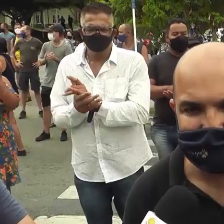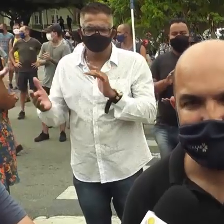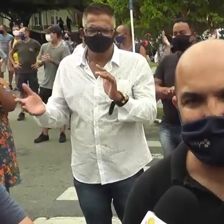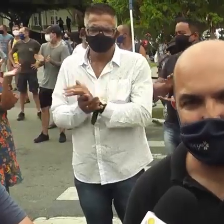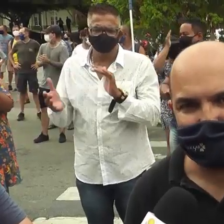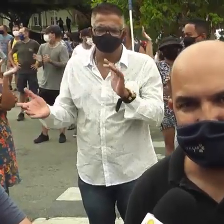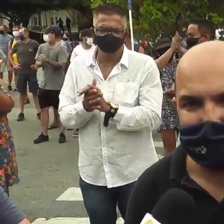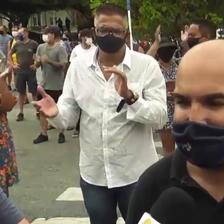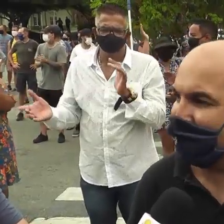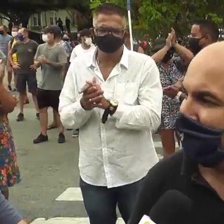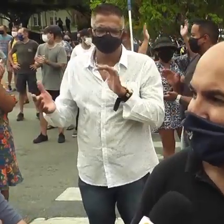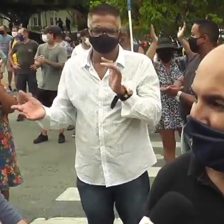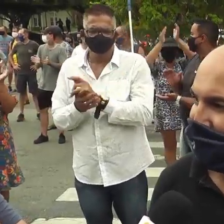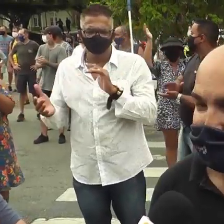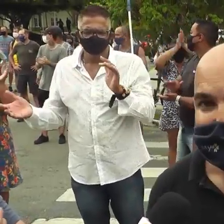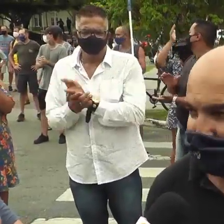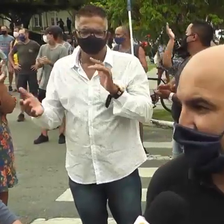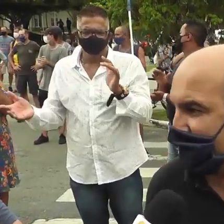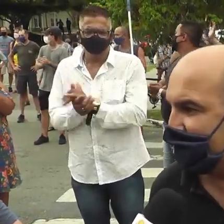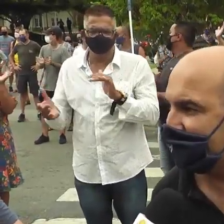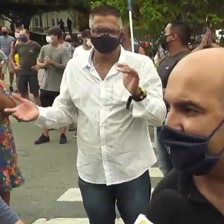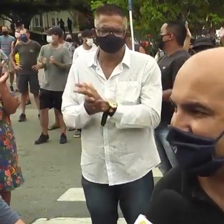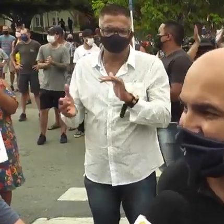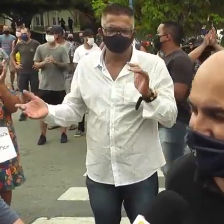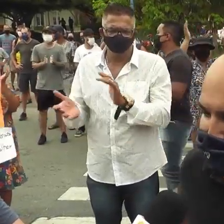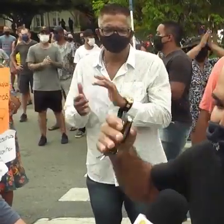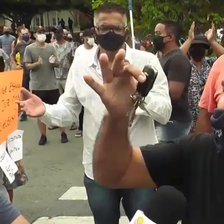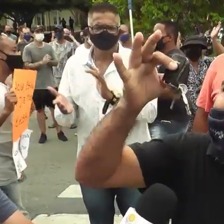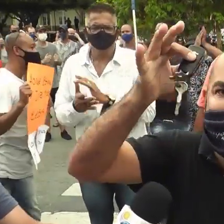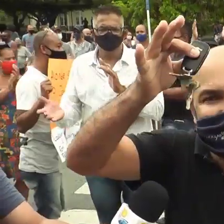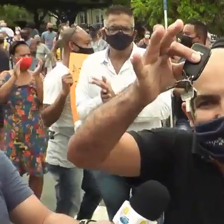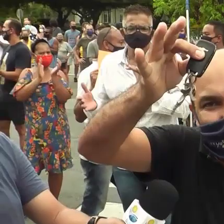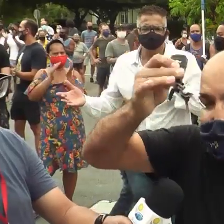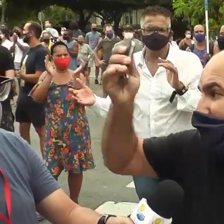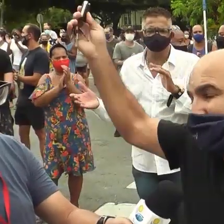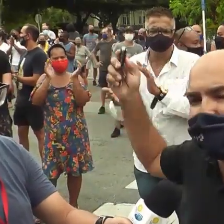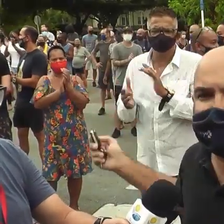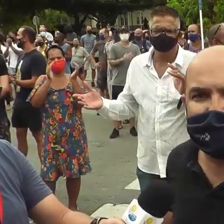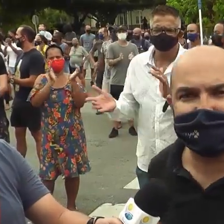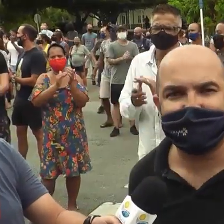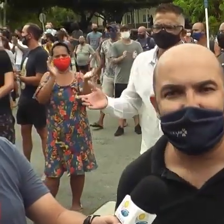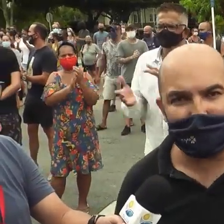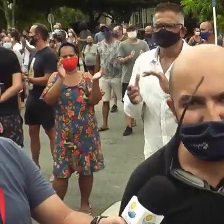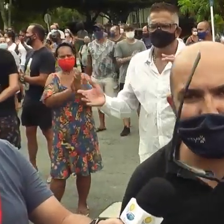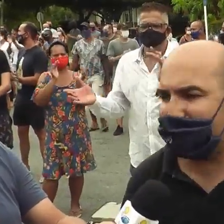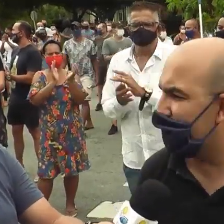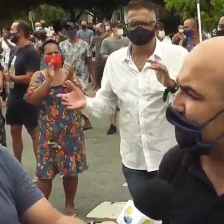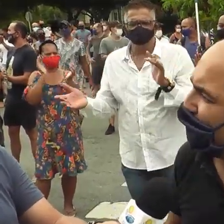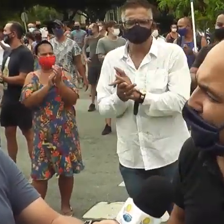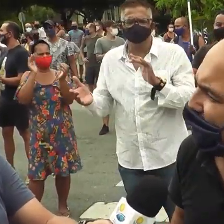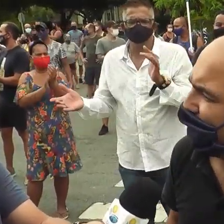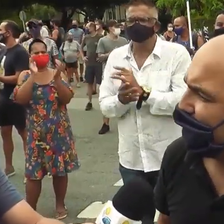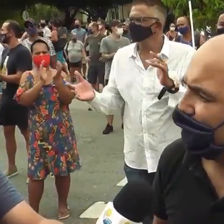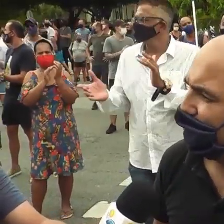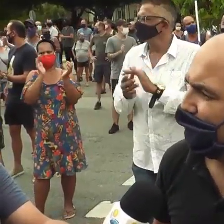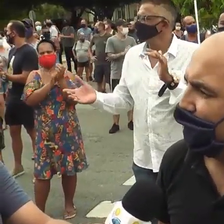hora de trabalhar para conseguir pagar, não vai. Sabe o que a gente vai ter que fazer? Pegar a chave do carro e dar para o juiz, para ele pagar a nossa